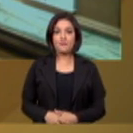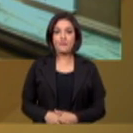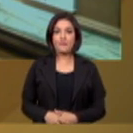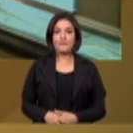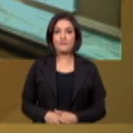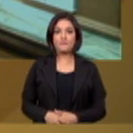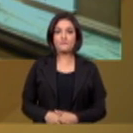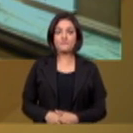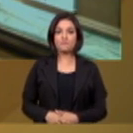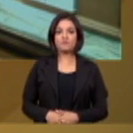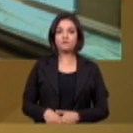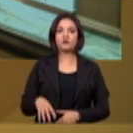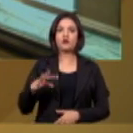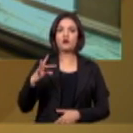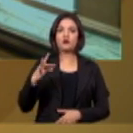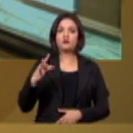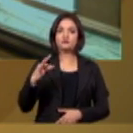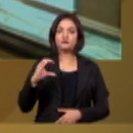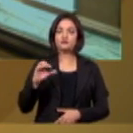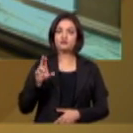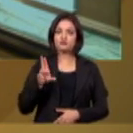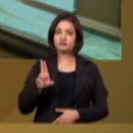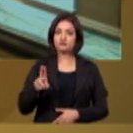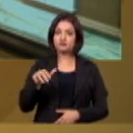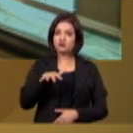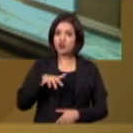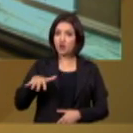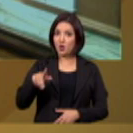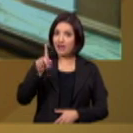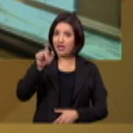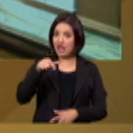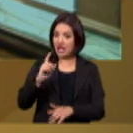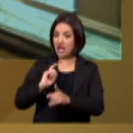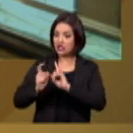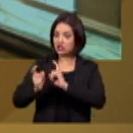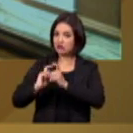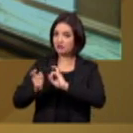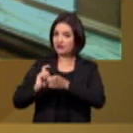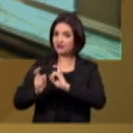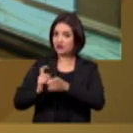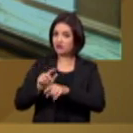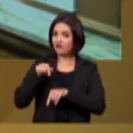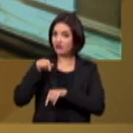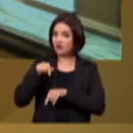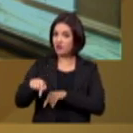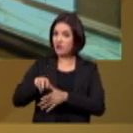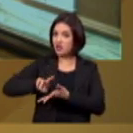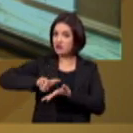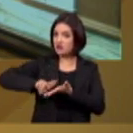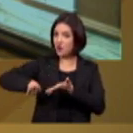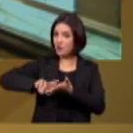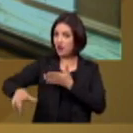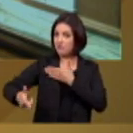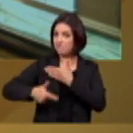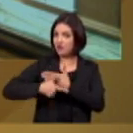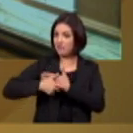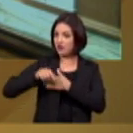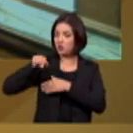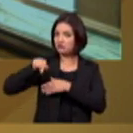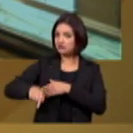ao tribunal de contas órgão administrativo não sabe o